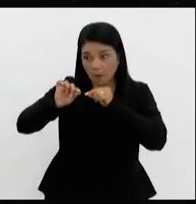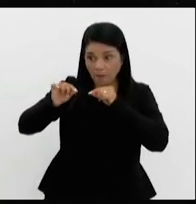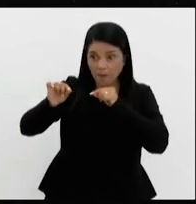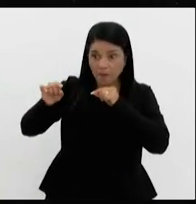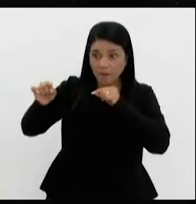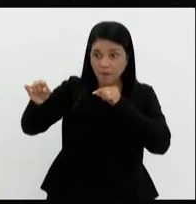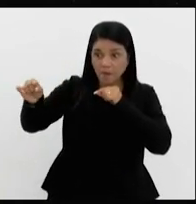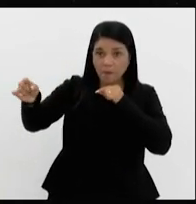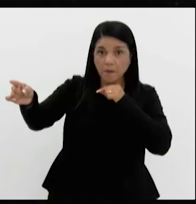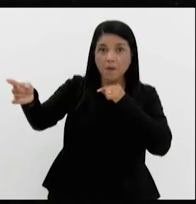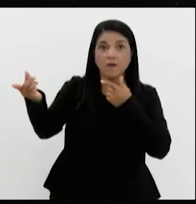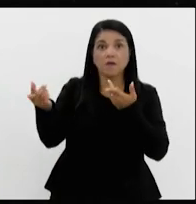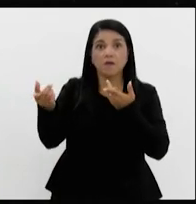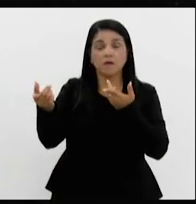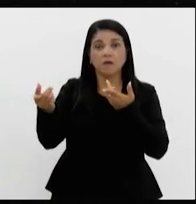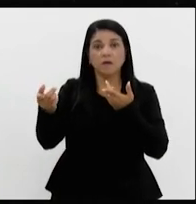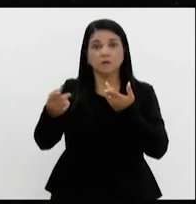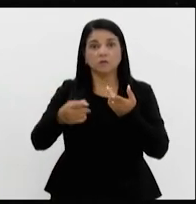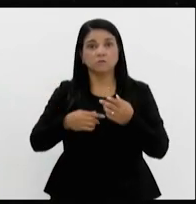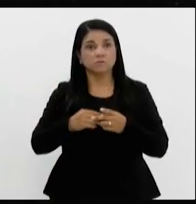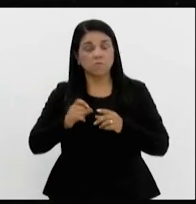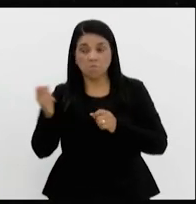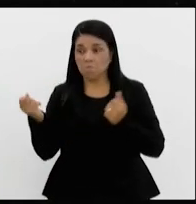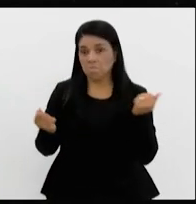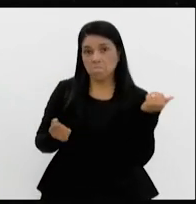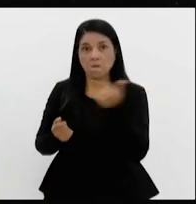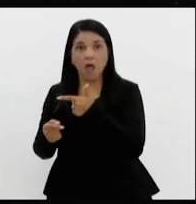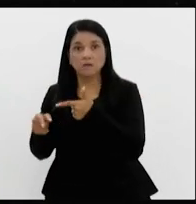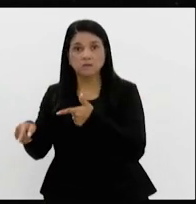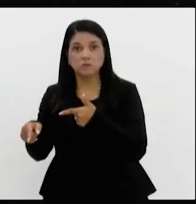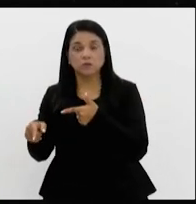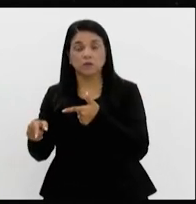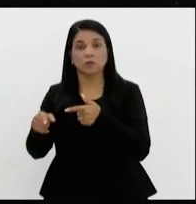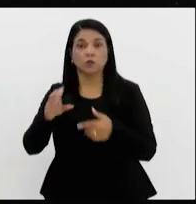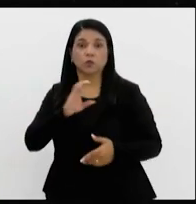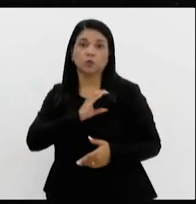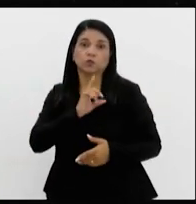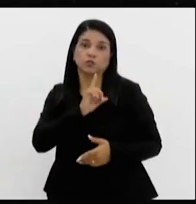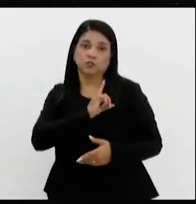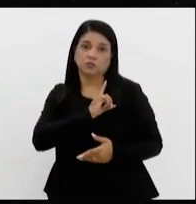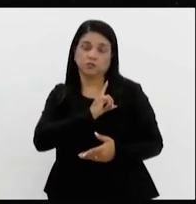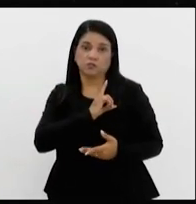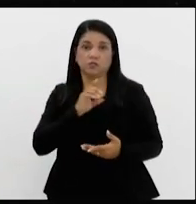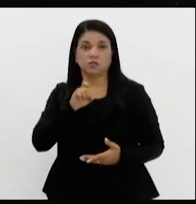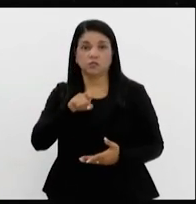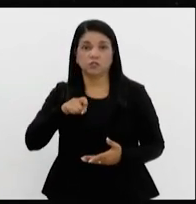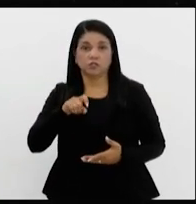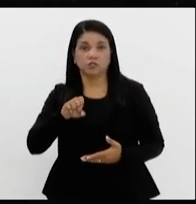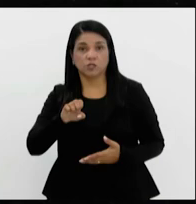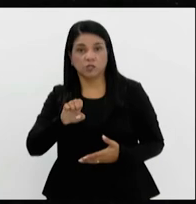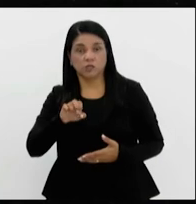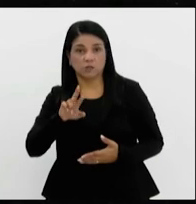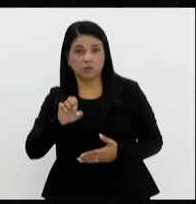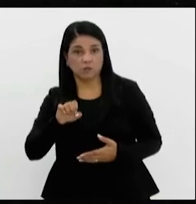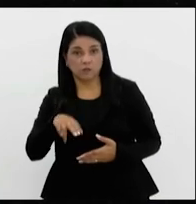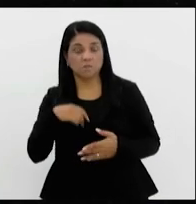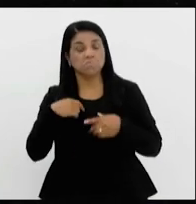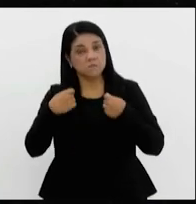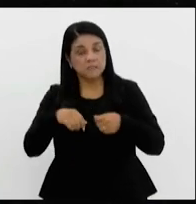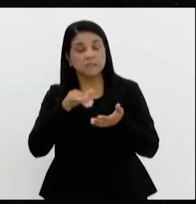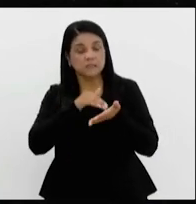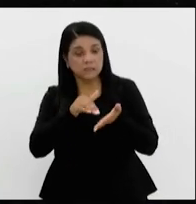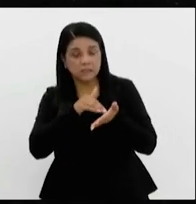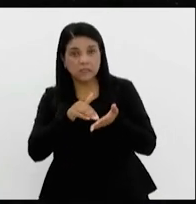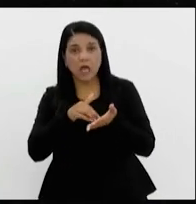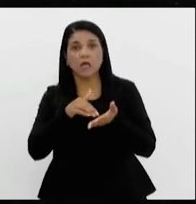Caxias, Xerém. Então faço um apelo ao secretário para que possa rever essa situação. E eu me lembro quando o